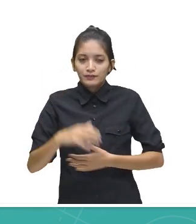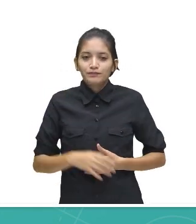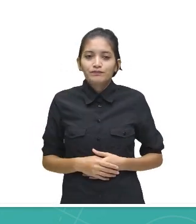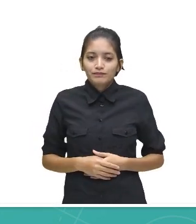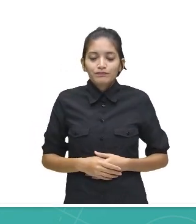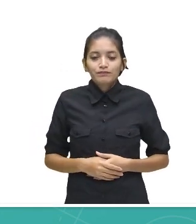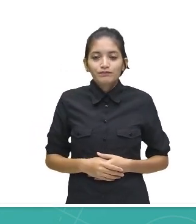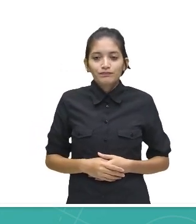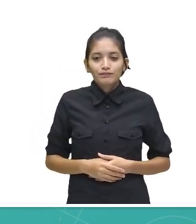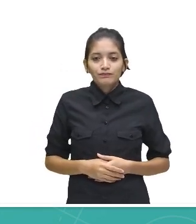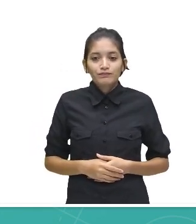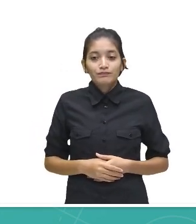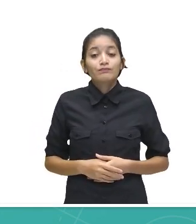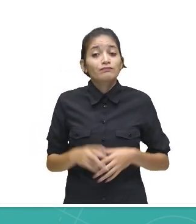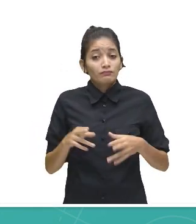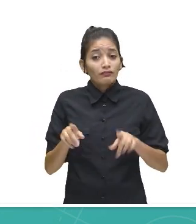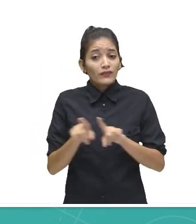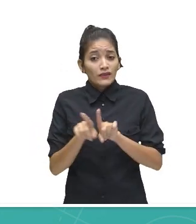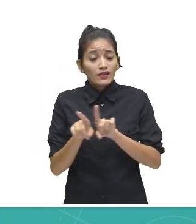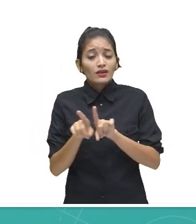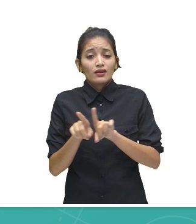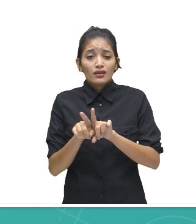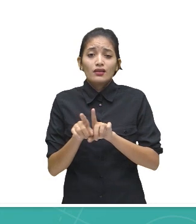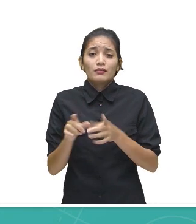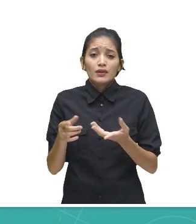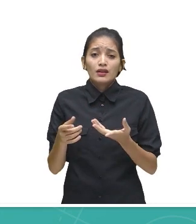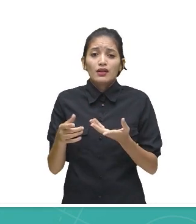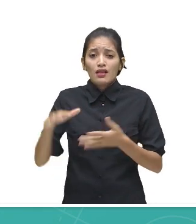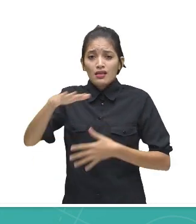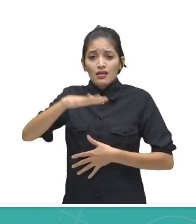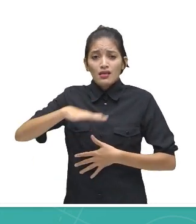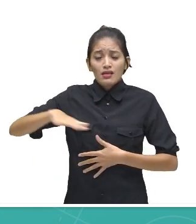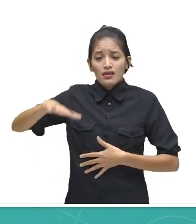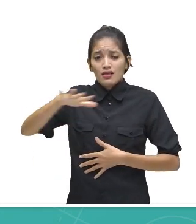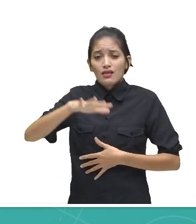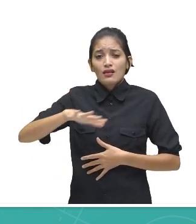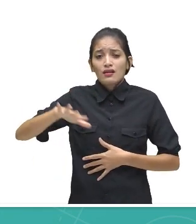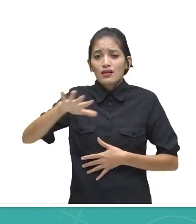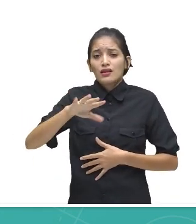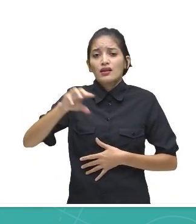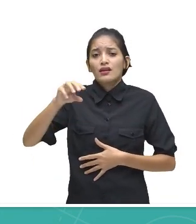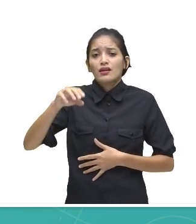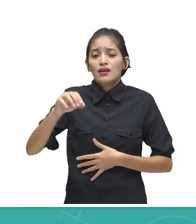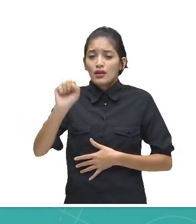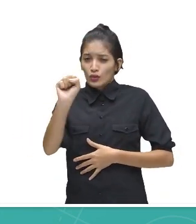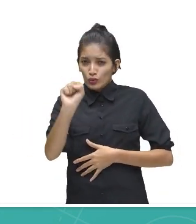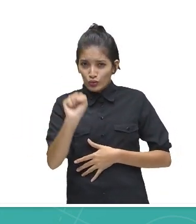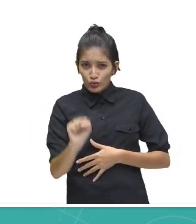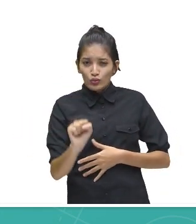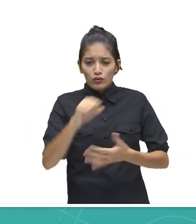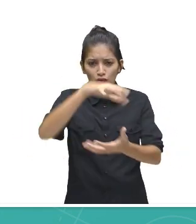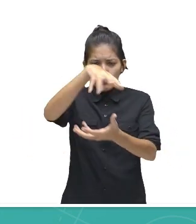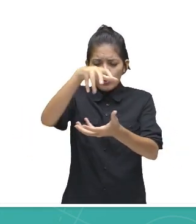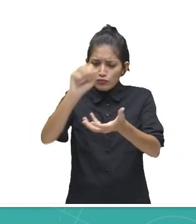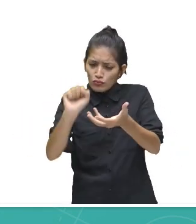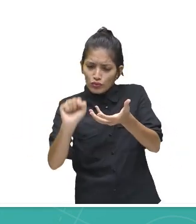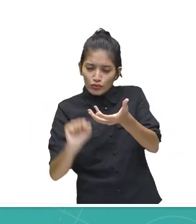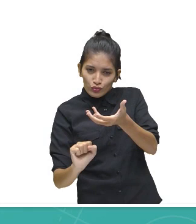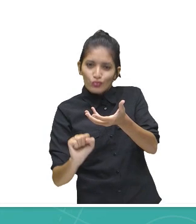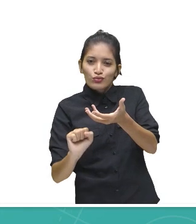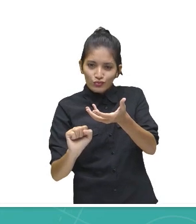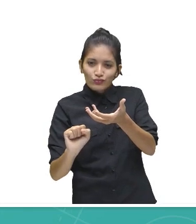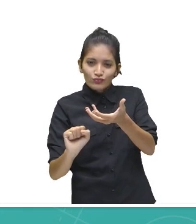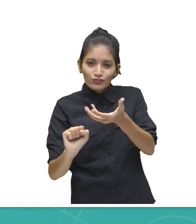corretos. Da mesma forma, eles ficam aí na área, a Antártida ela fica na área sul do planeta, fica lá na área do Polo